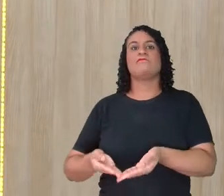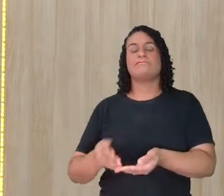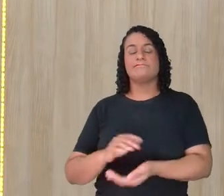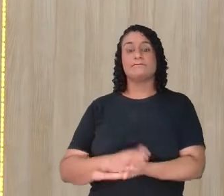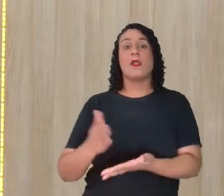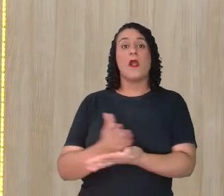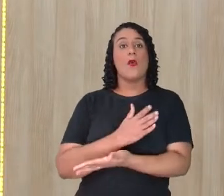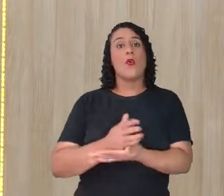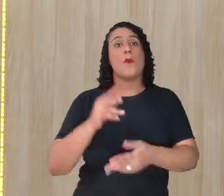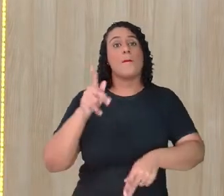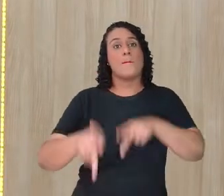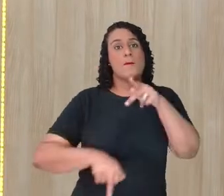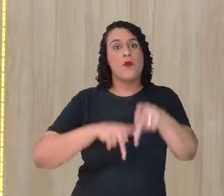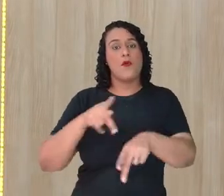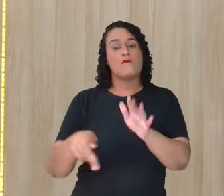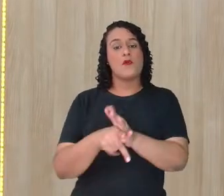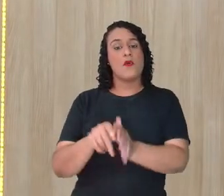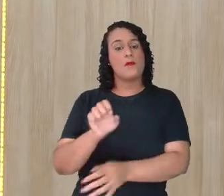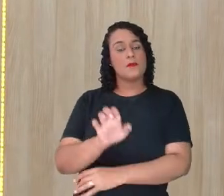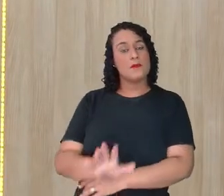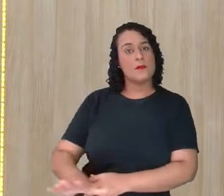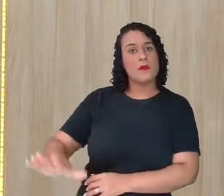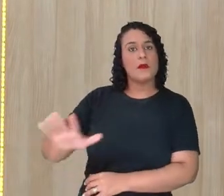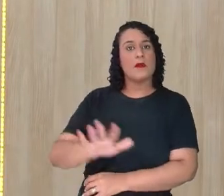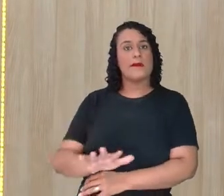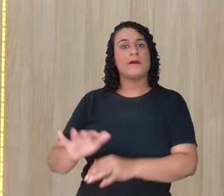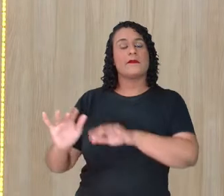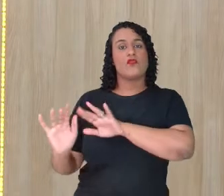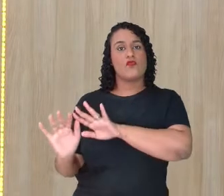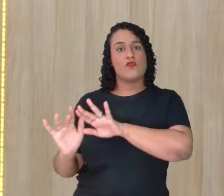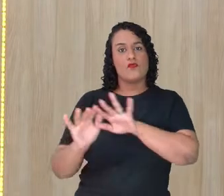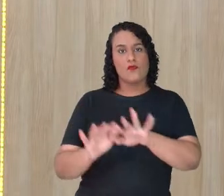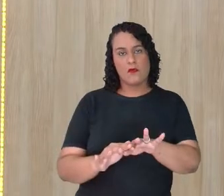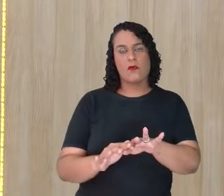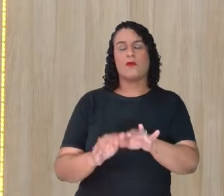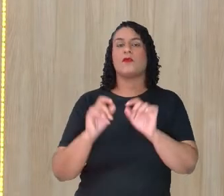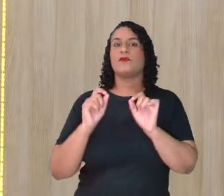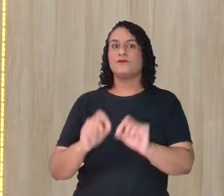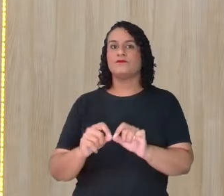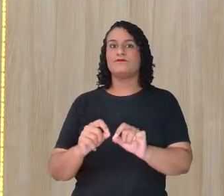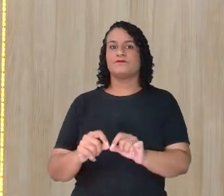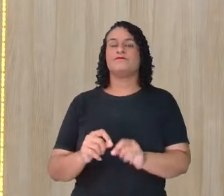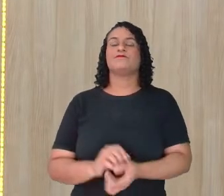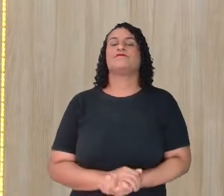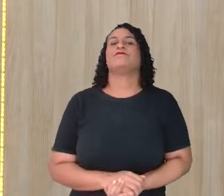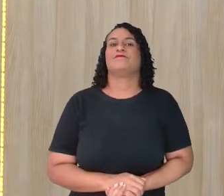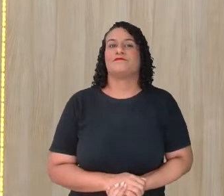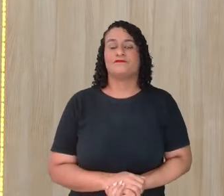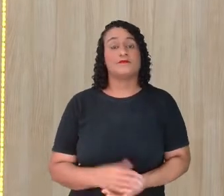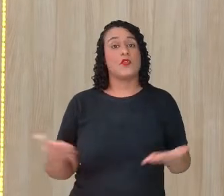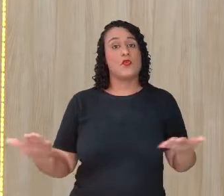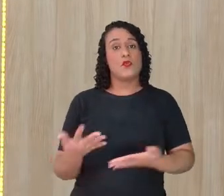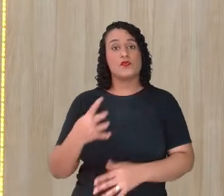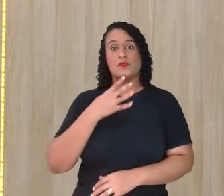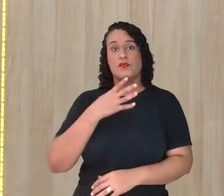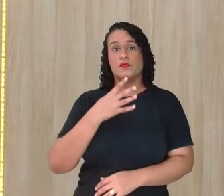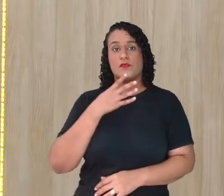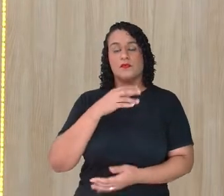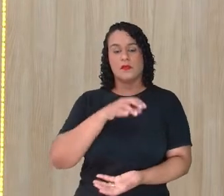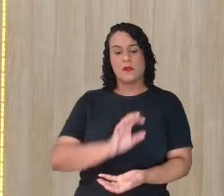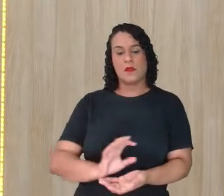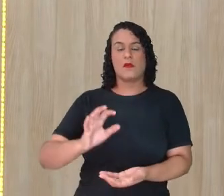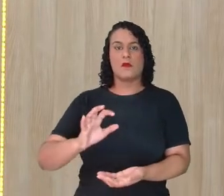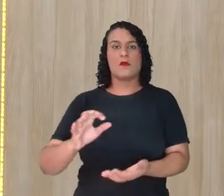povos da Europa, né, vão chegar ao que hoje a gente conhece como